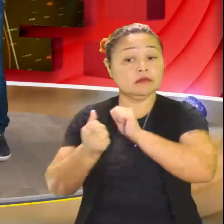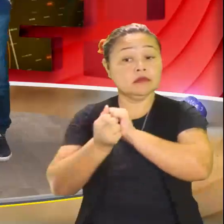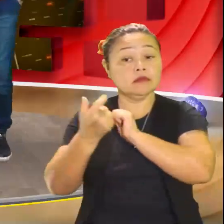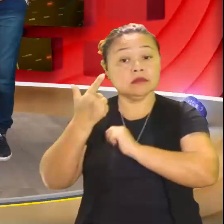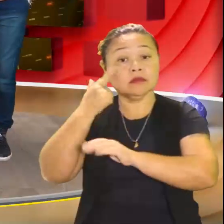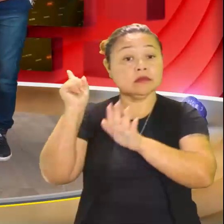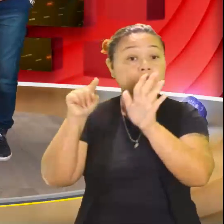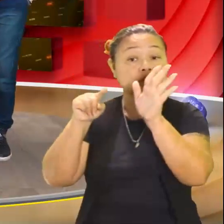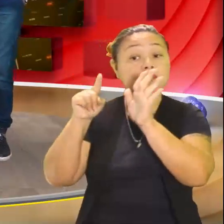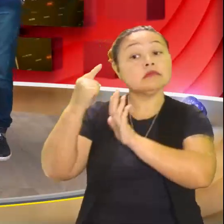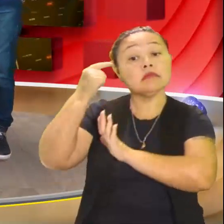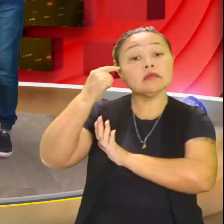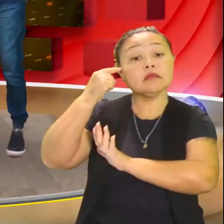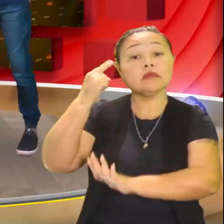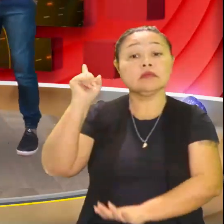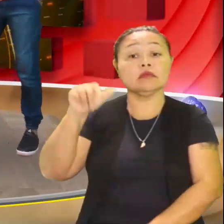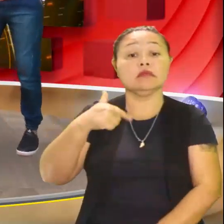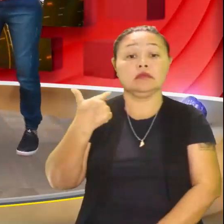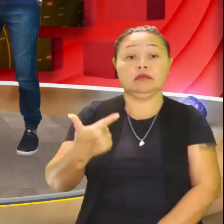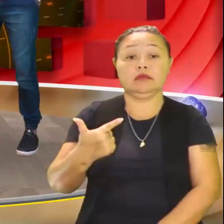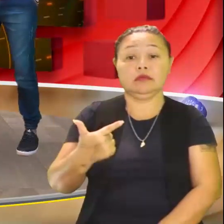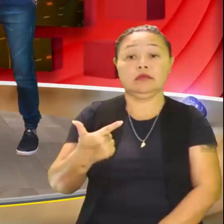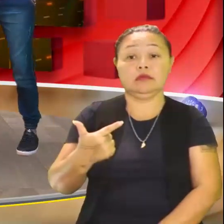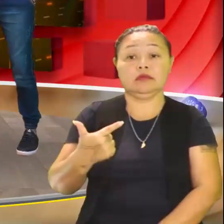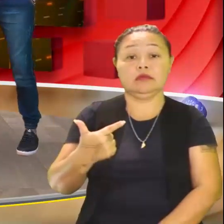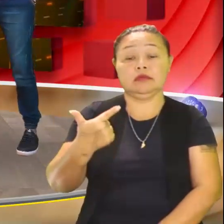aqui. Vamos dar uma pensadinha. 2,